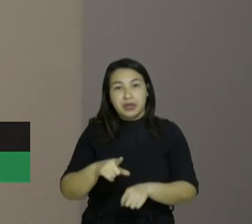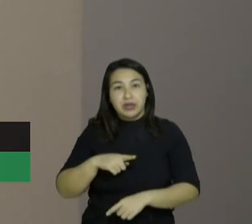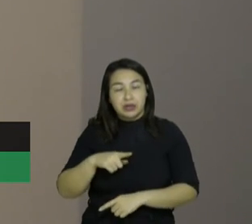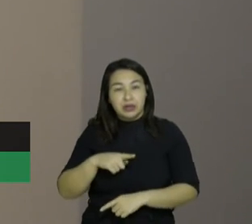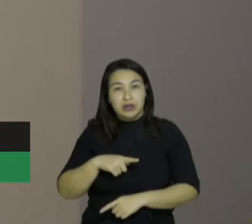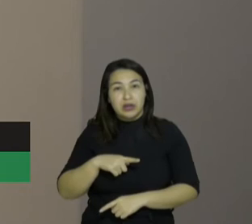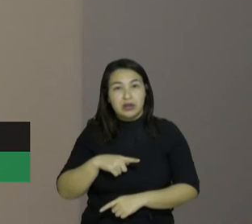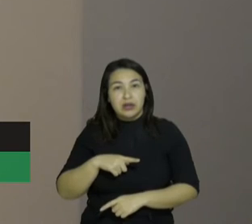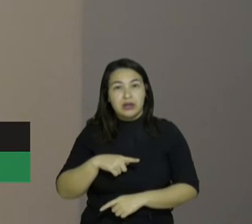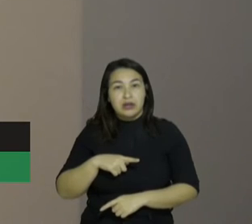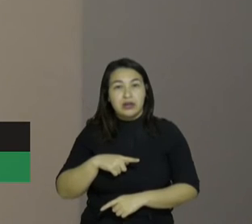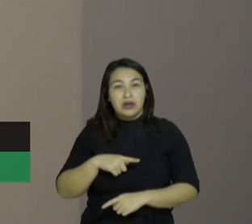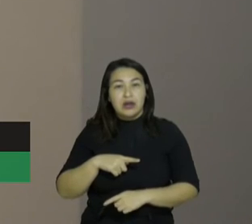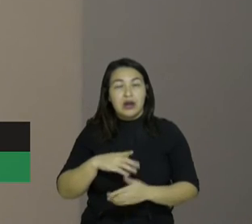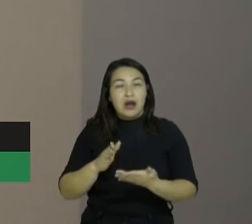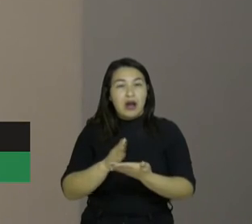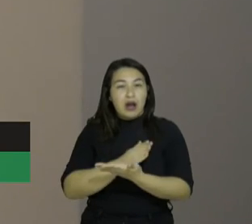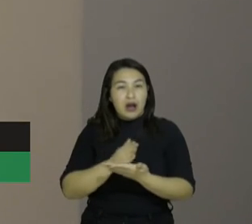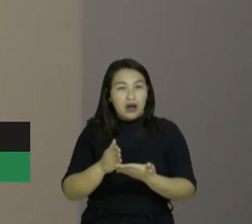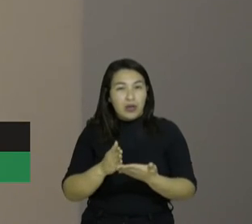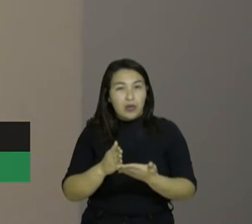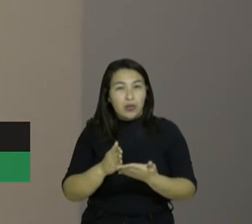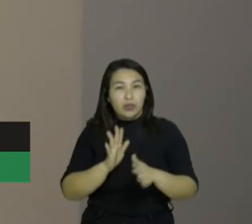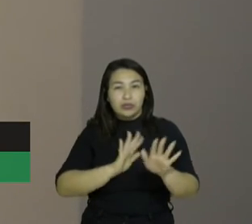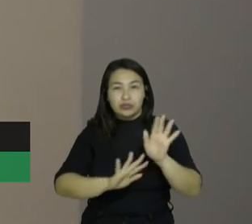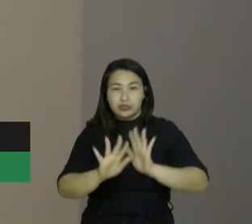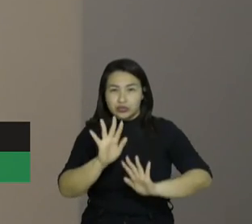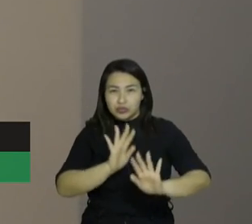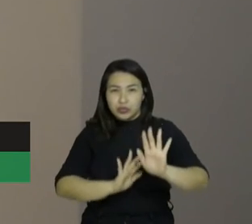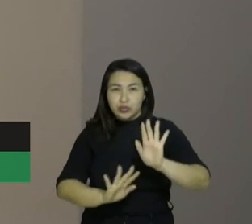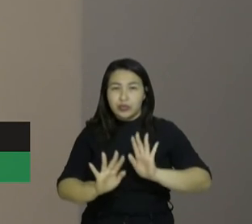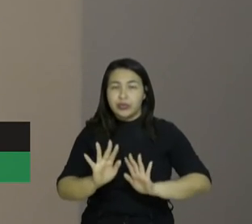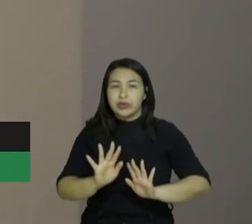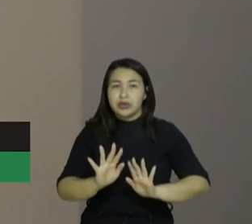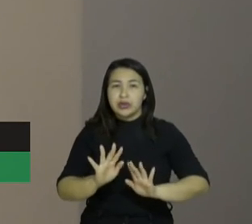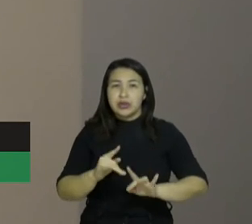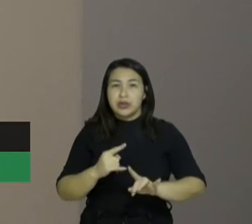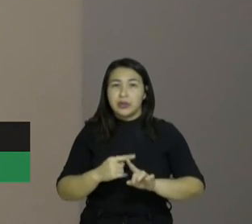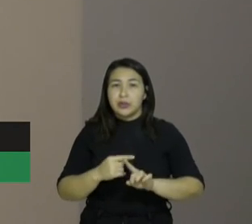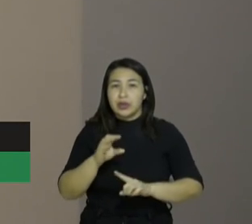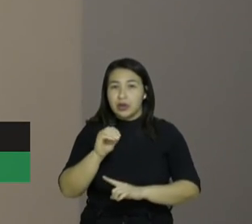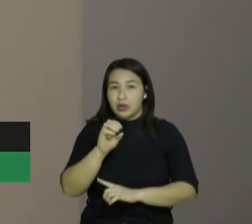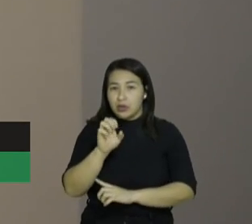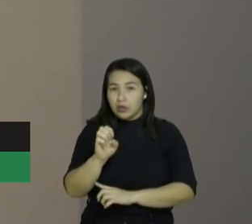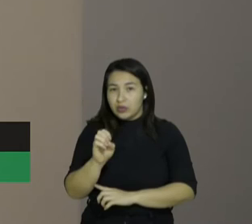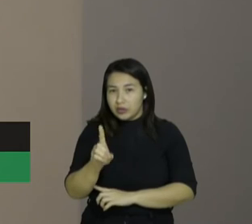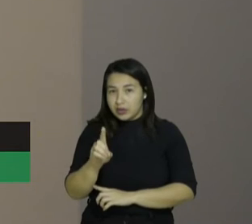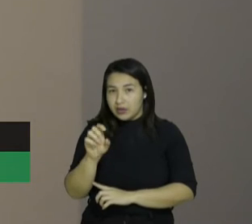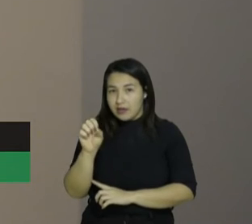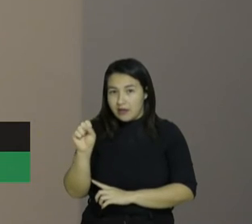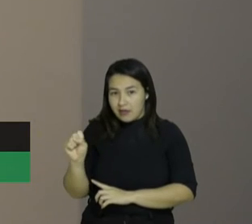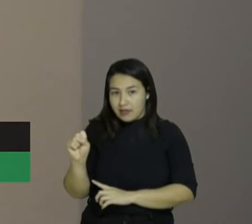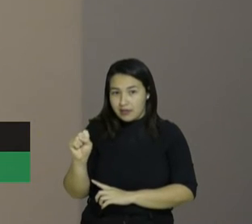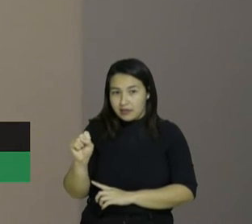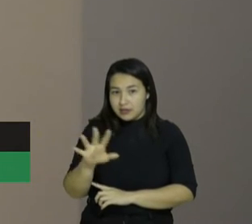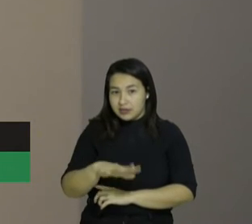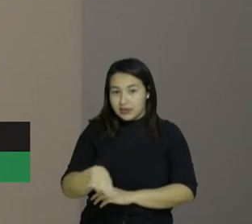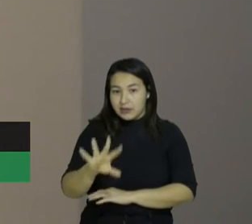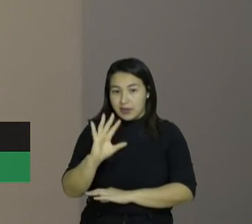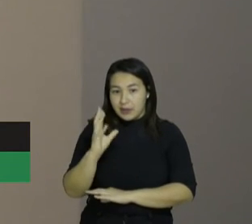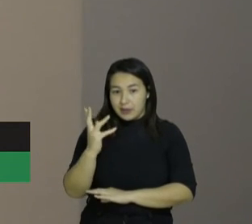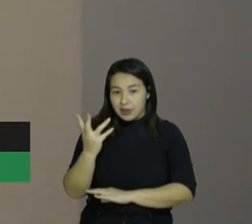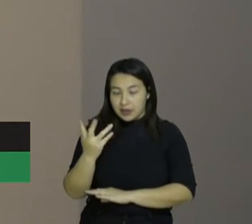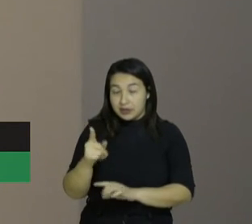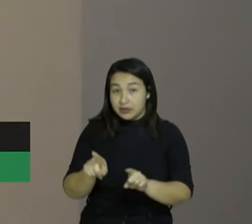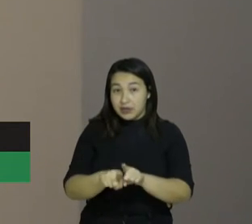substanciais de impactos negativos particularmente nos ods relacionados ao meio ambiente e à redução